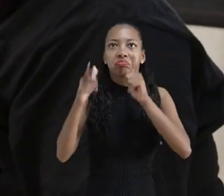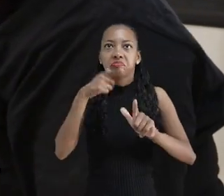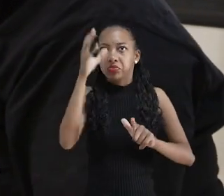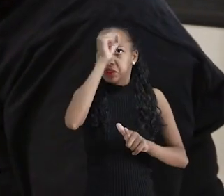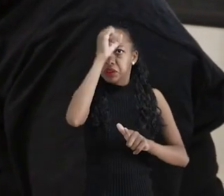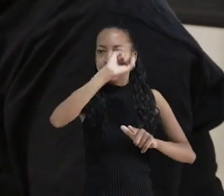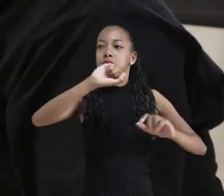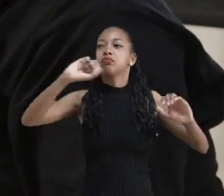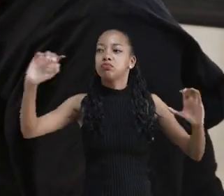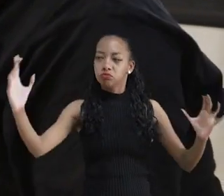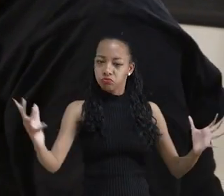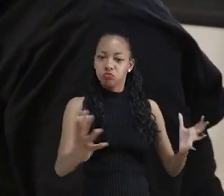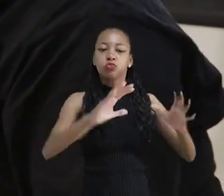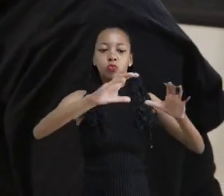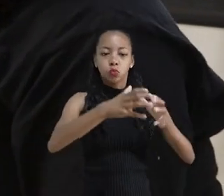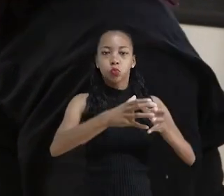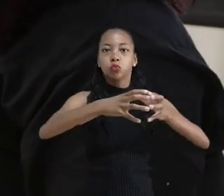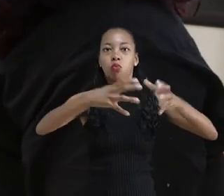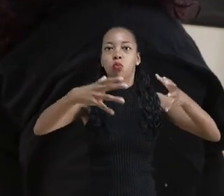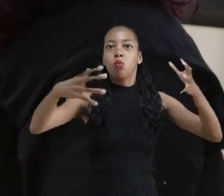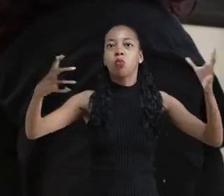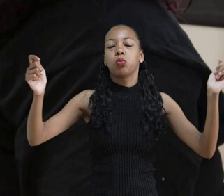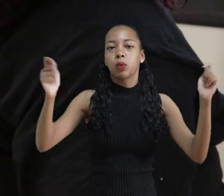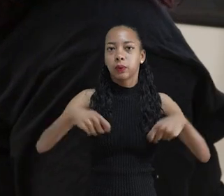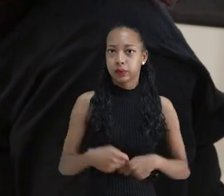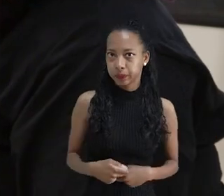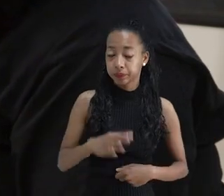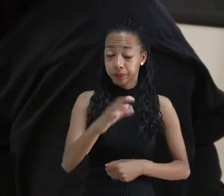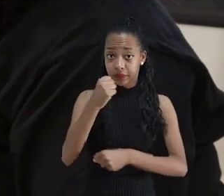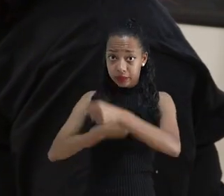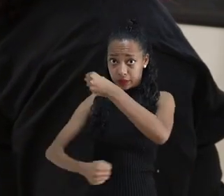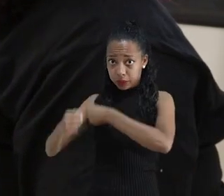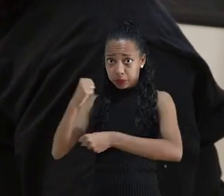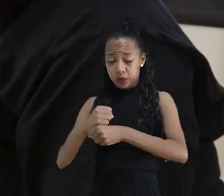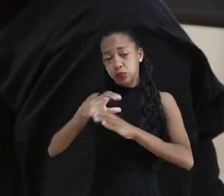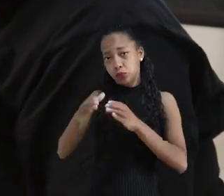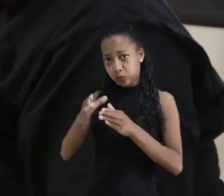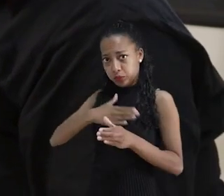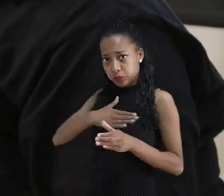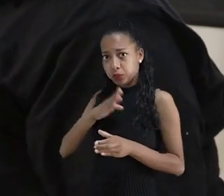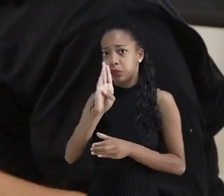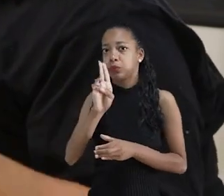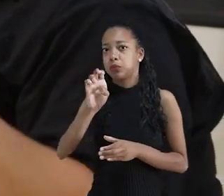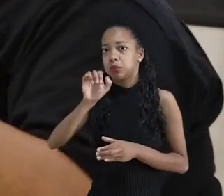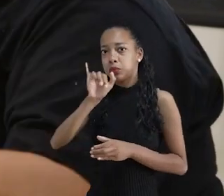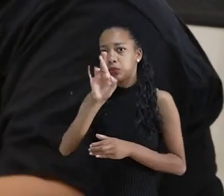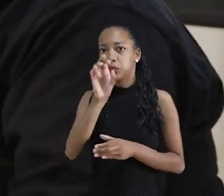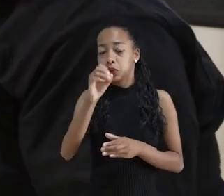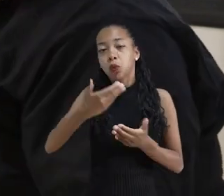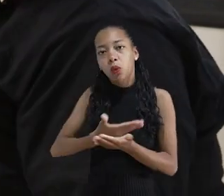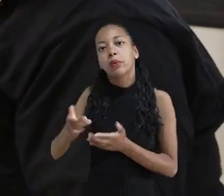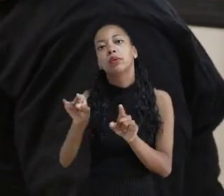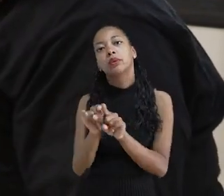este movimento e a partir eh do ano passado a bueiro aberto também ingressa oficialmente nessa coisa de